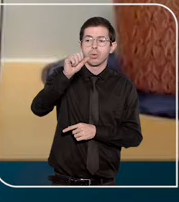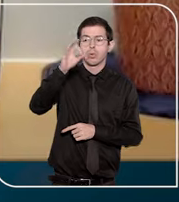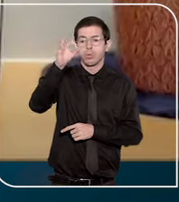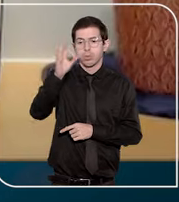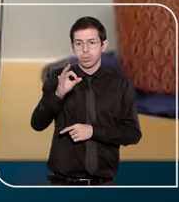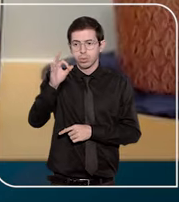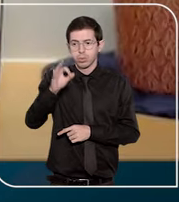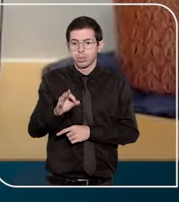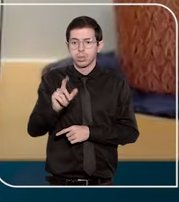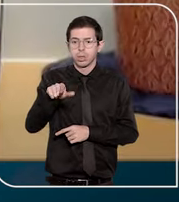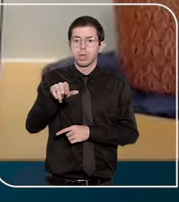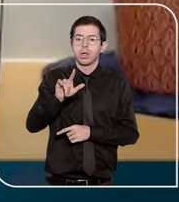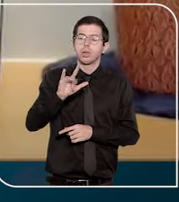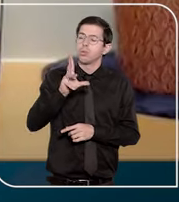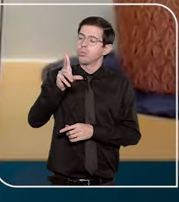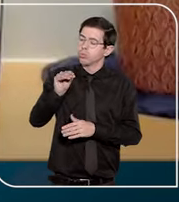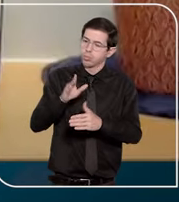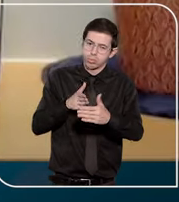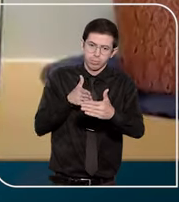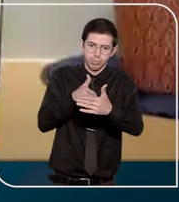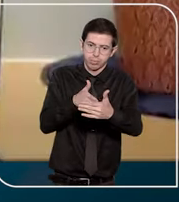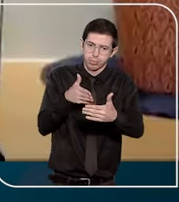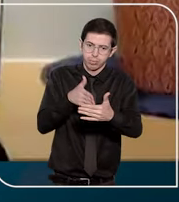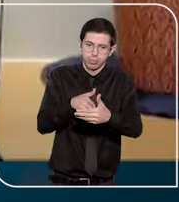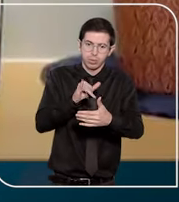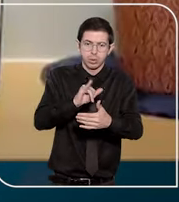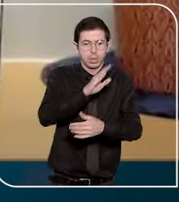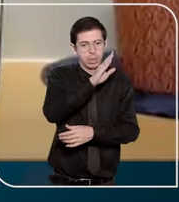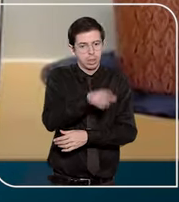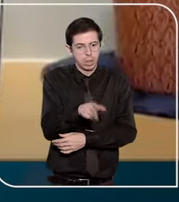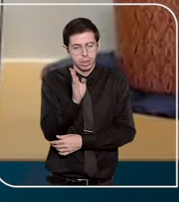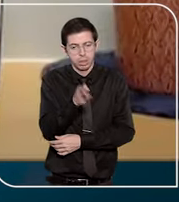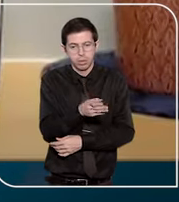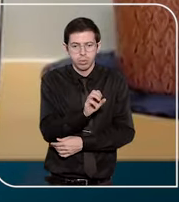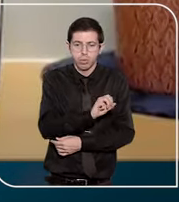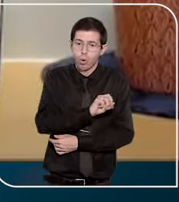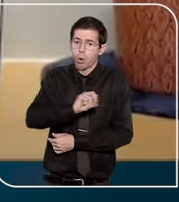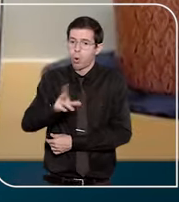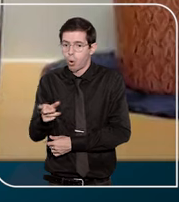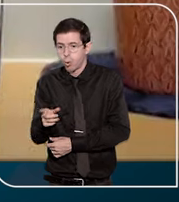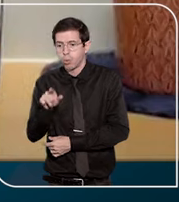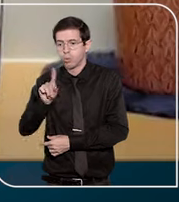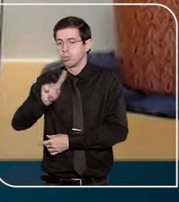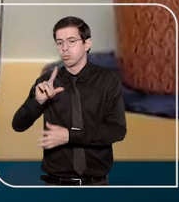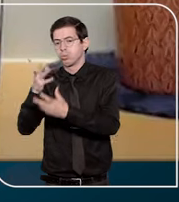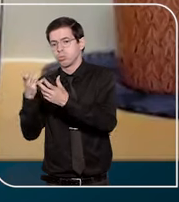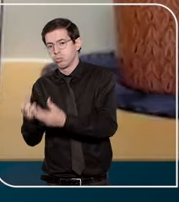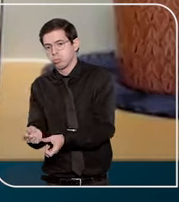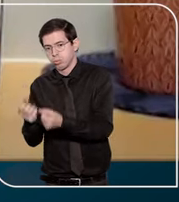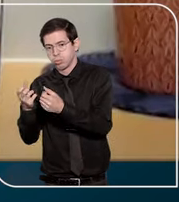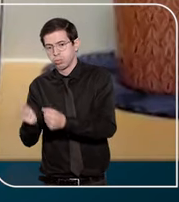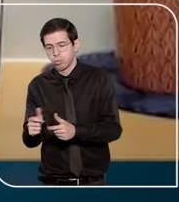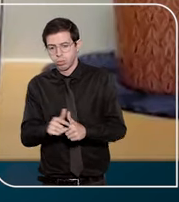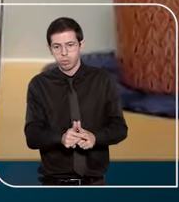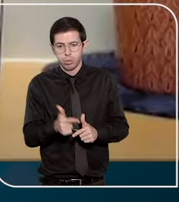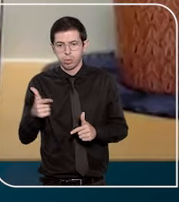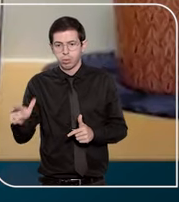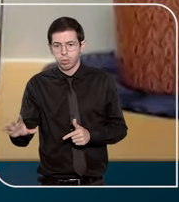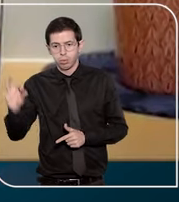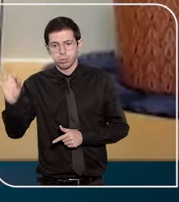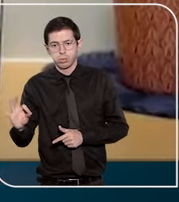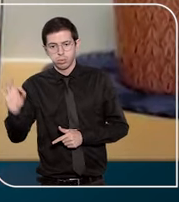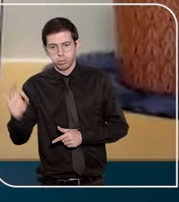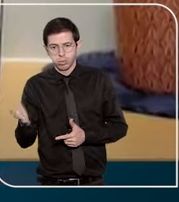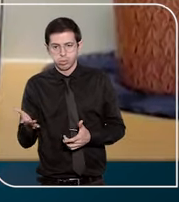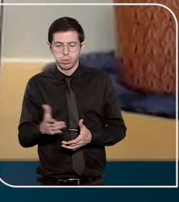98,5%, são barrados, seja pela negativa, que é a grande maioria, seja pela inadmissão, que é um outro percentual.